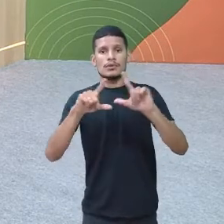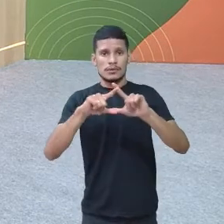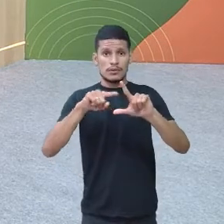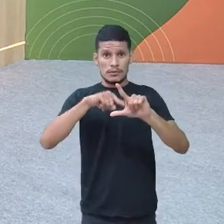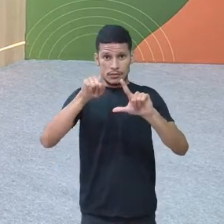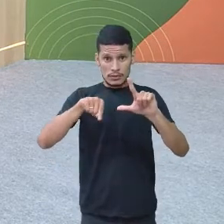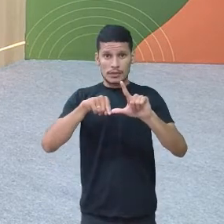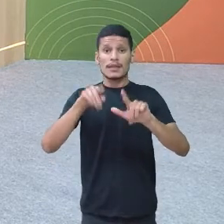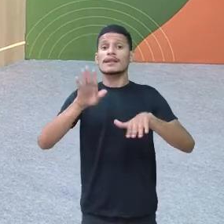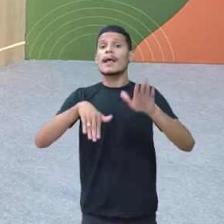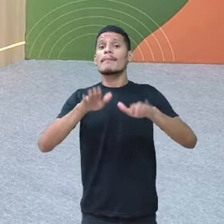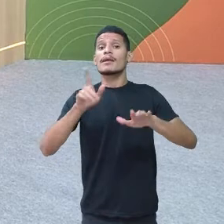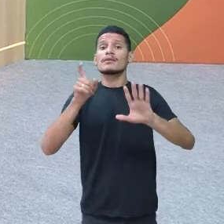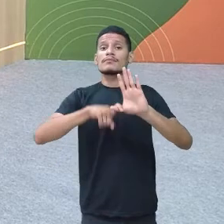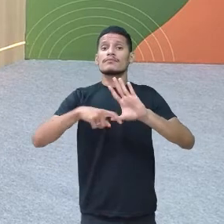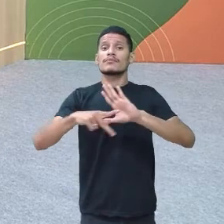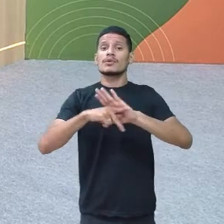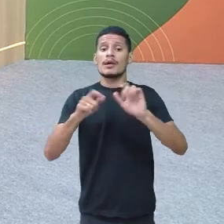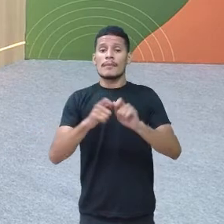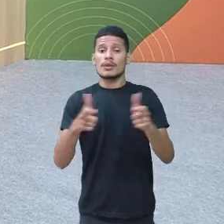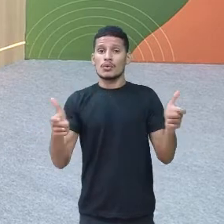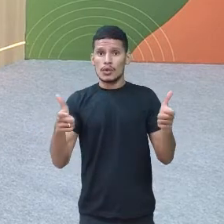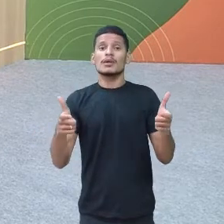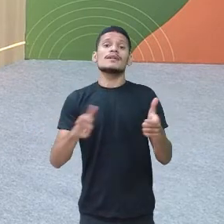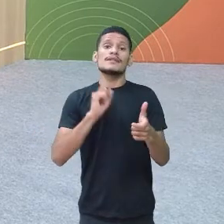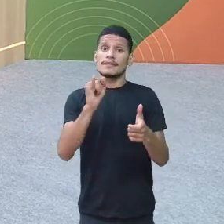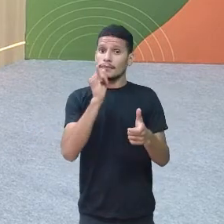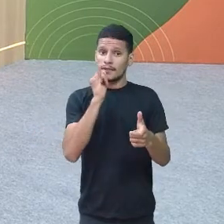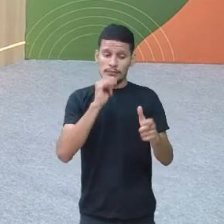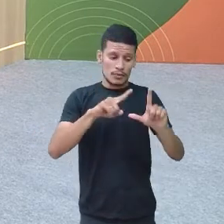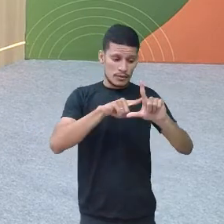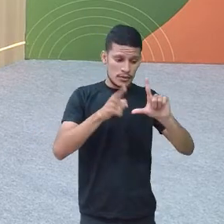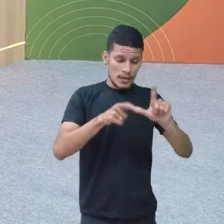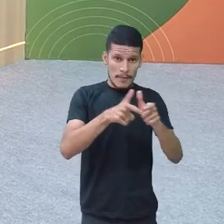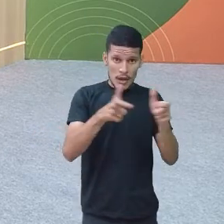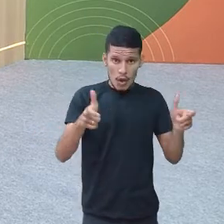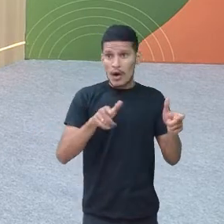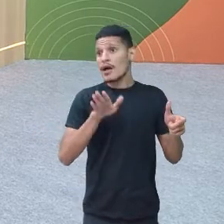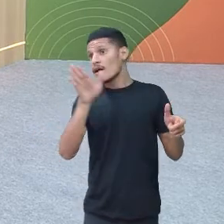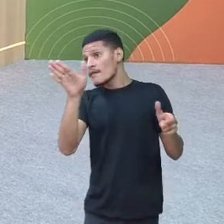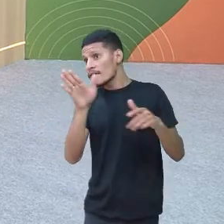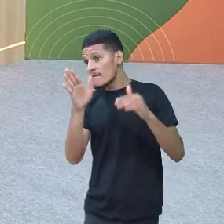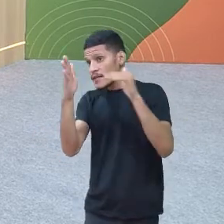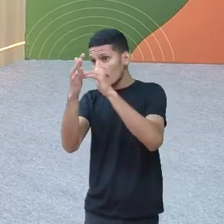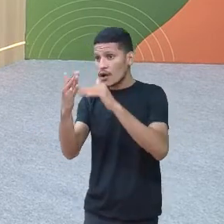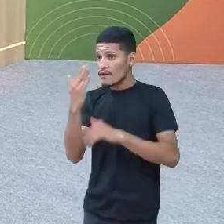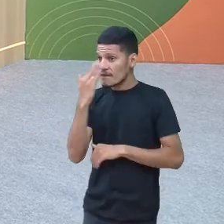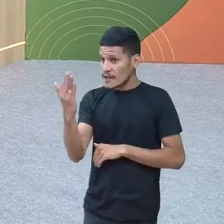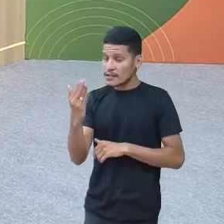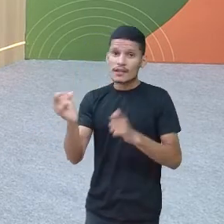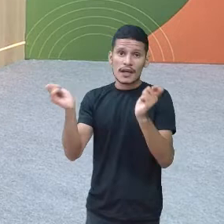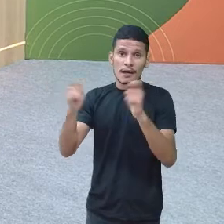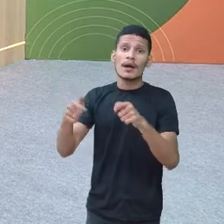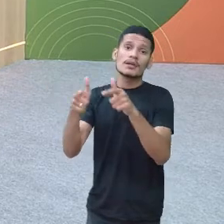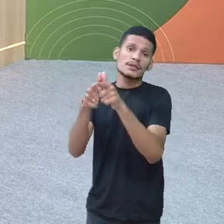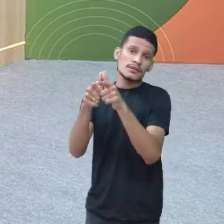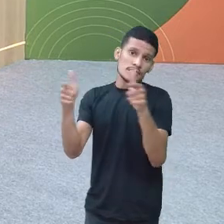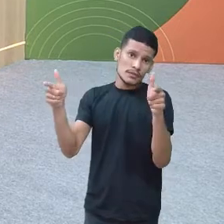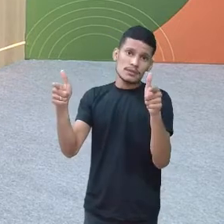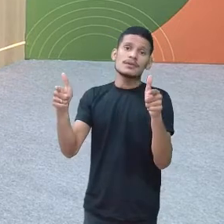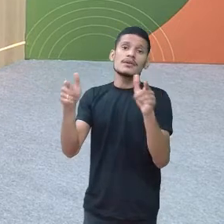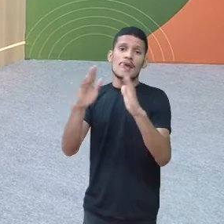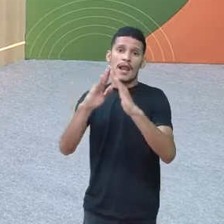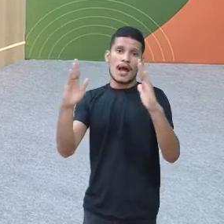dessa abertura. Se o ângulo for muito grande, para fechar lá na frente dele, ele vai ter que ter um lado